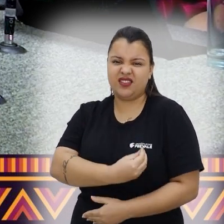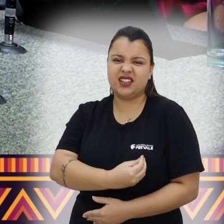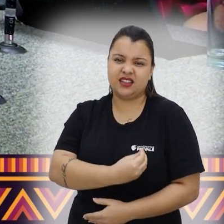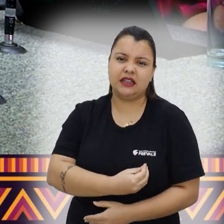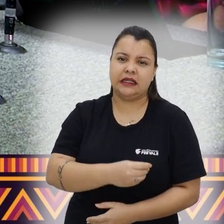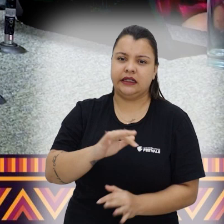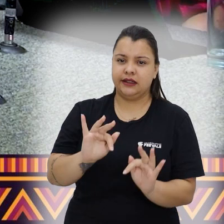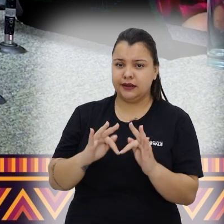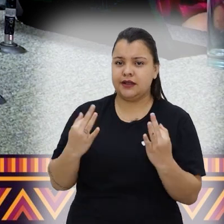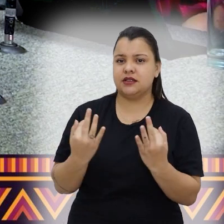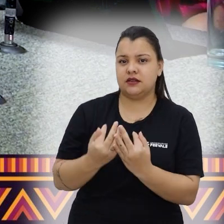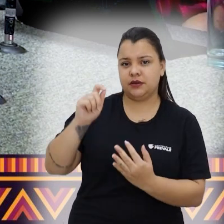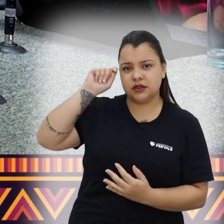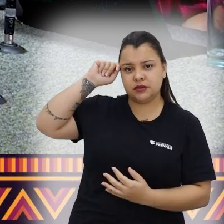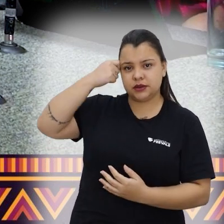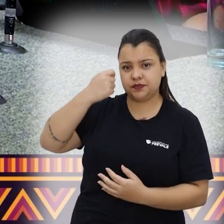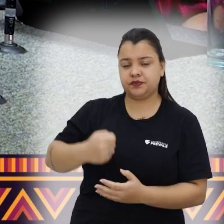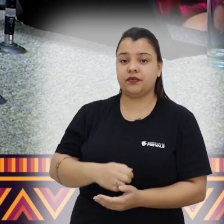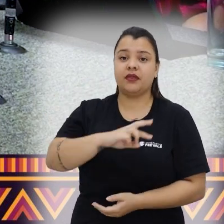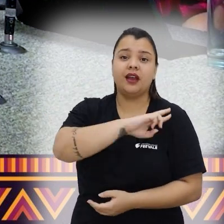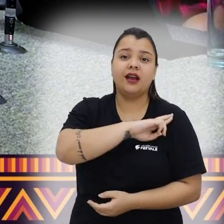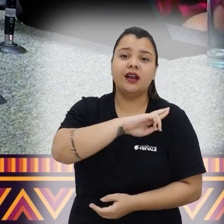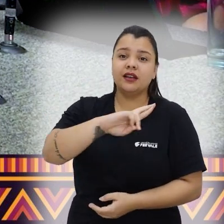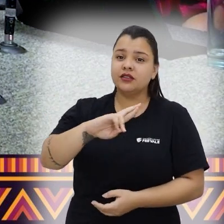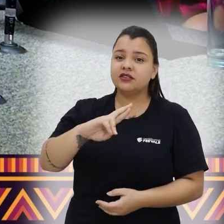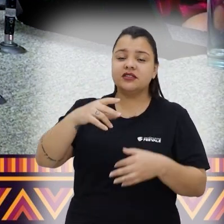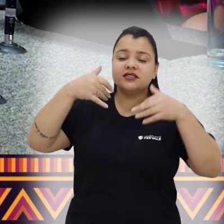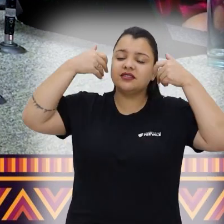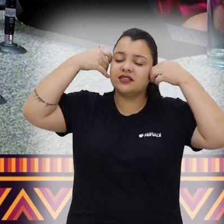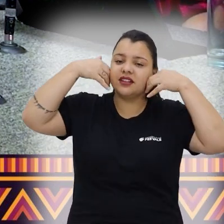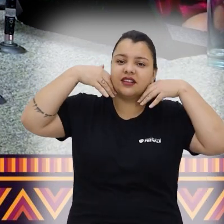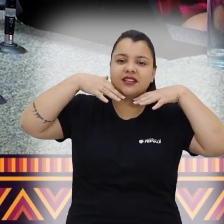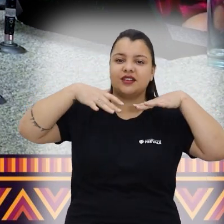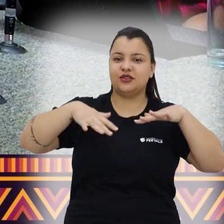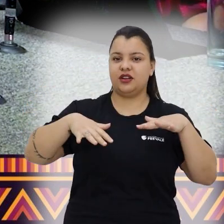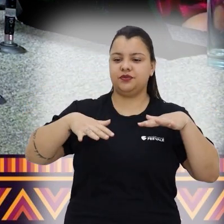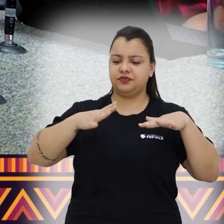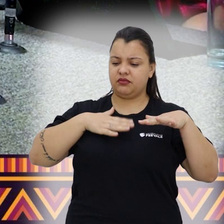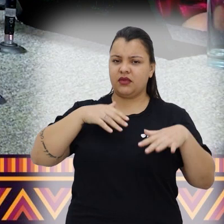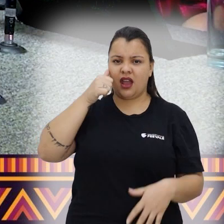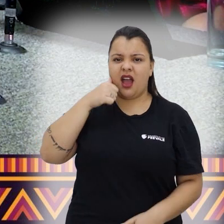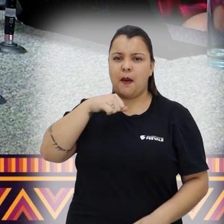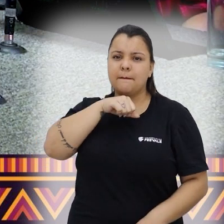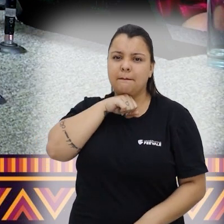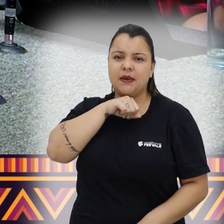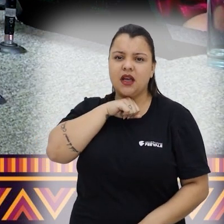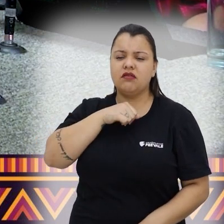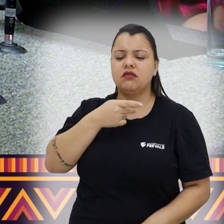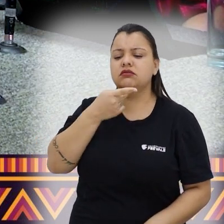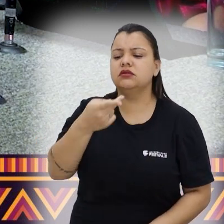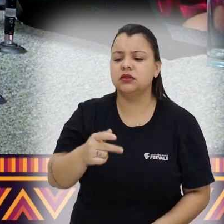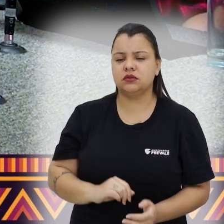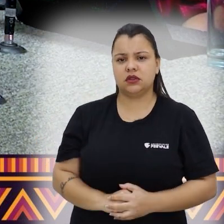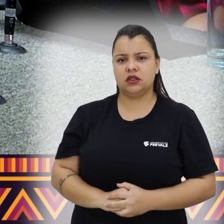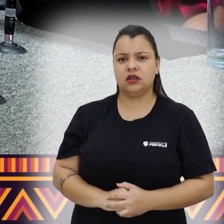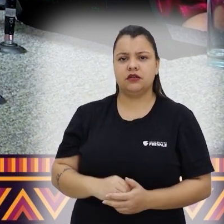afro-brasileiras que a religiosidade ela é natural, assim, ela não é... A minha avó sempre dizia, religião é